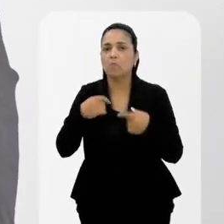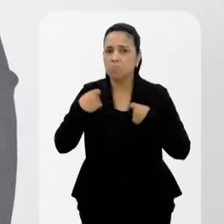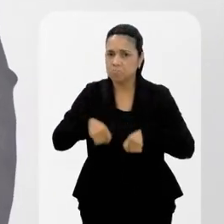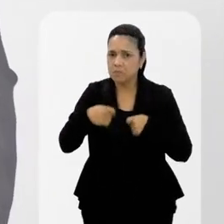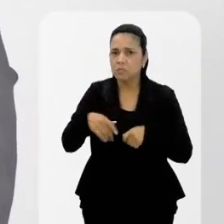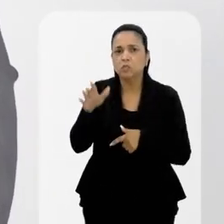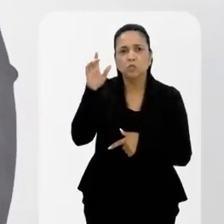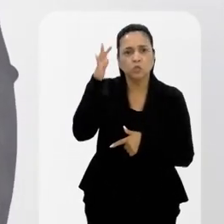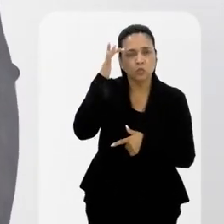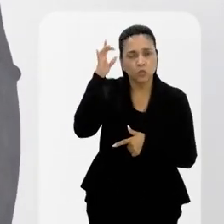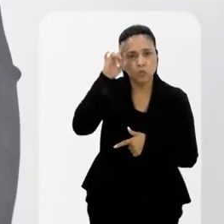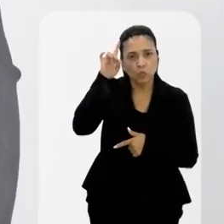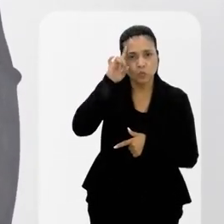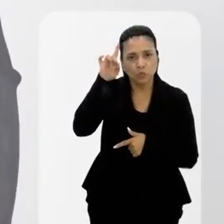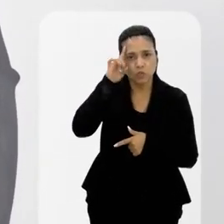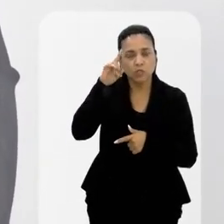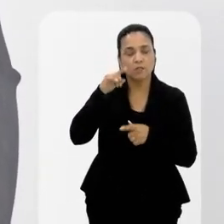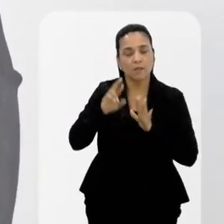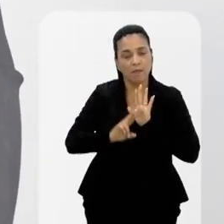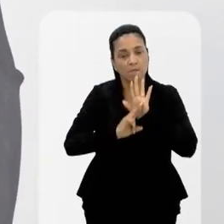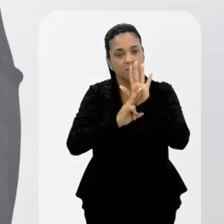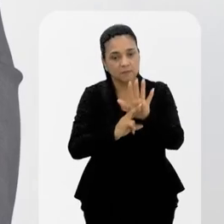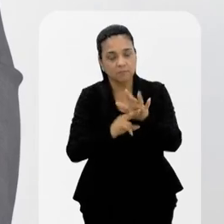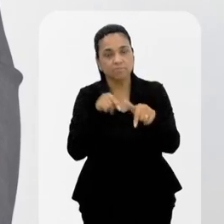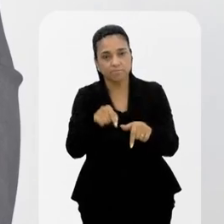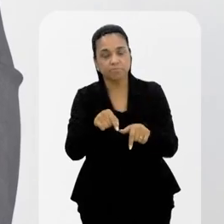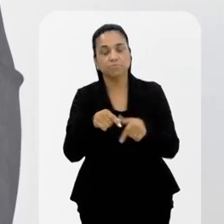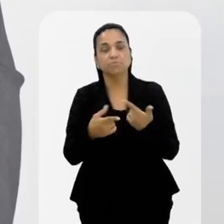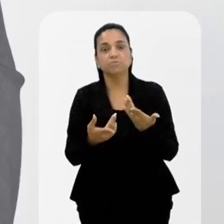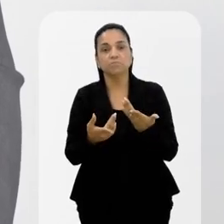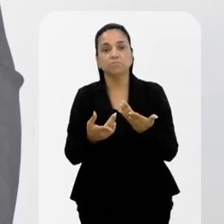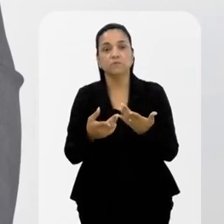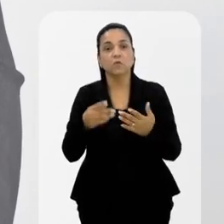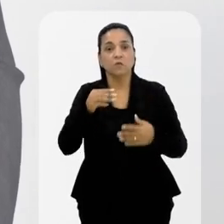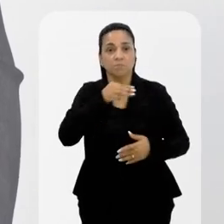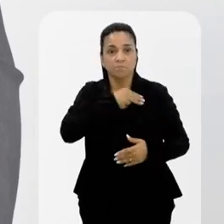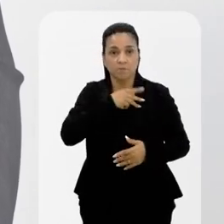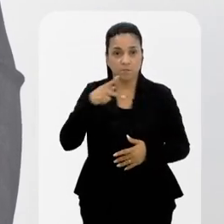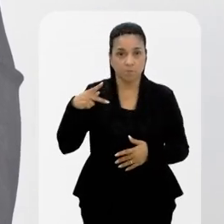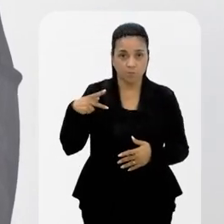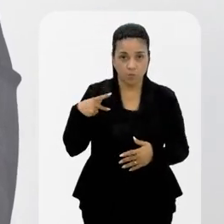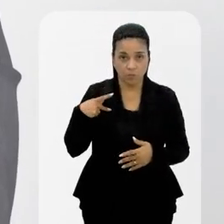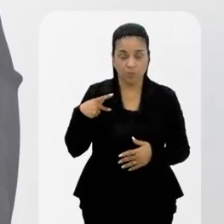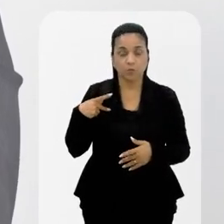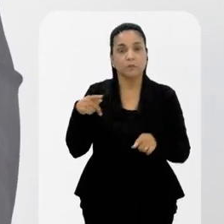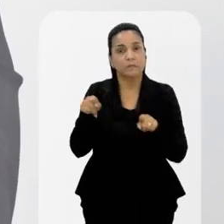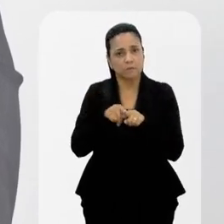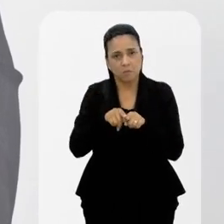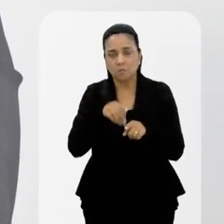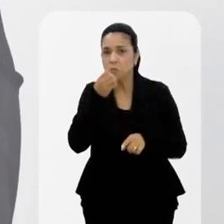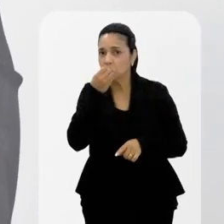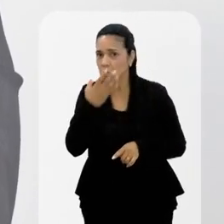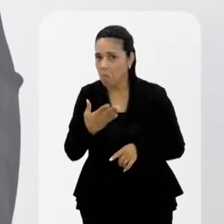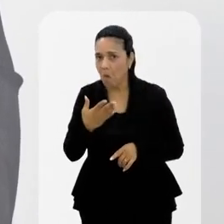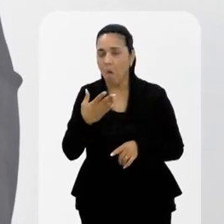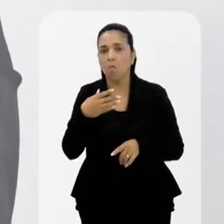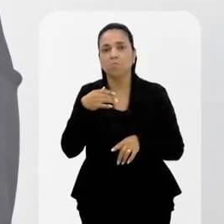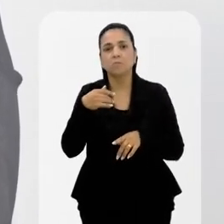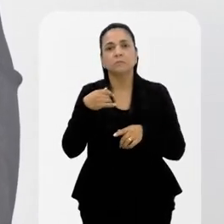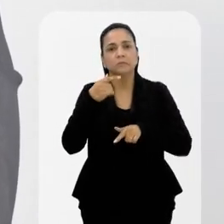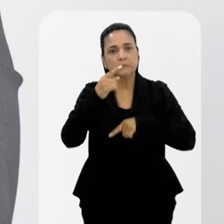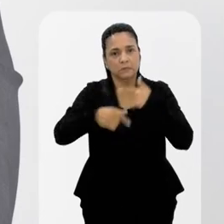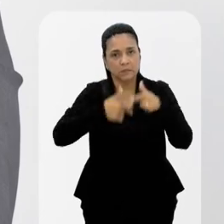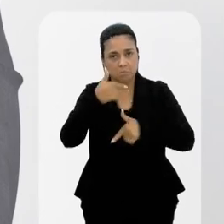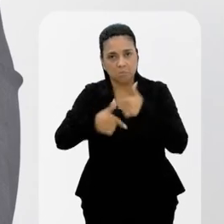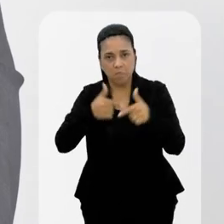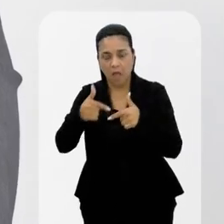dia que se vai até chegar à representação. Então, lá no Ministério Público, temos hoje uma ferramenta muito boa que a